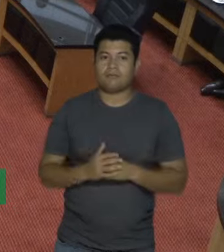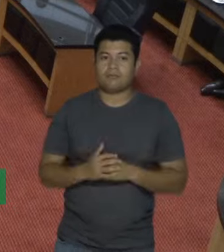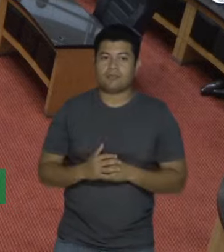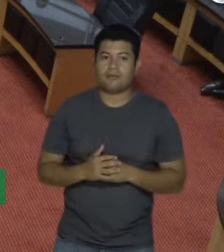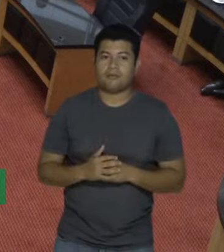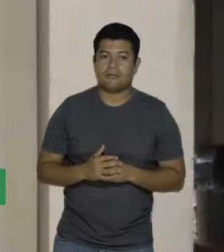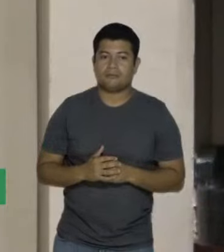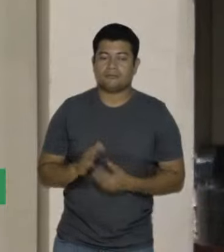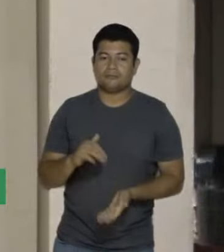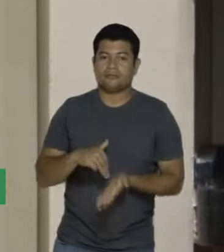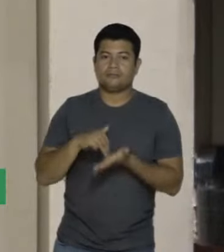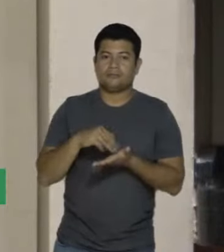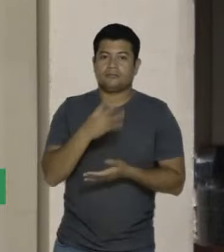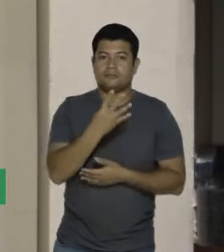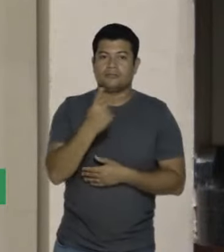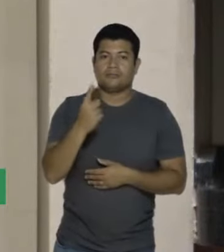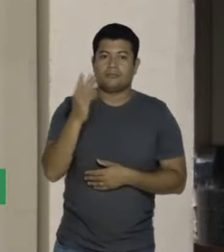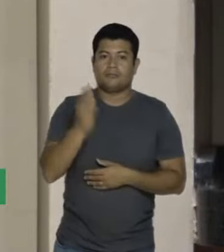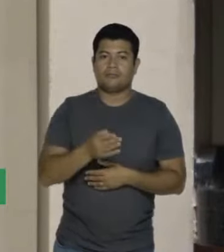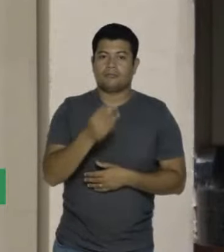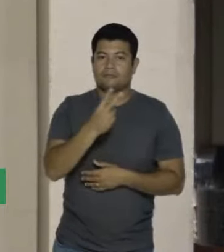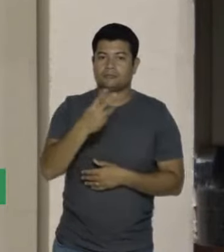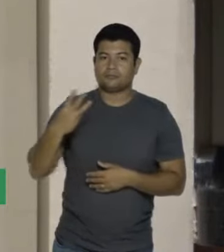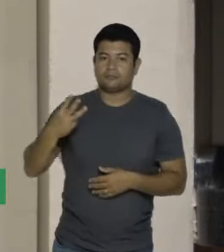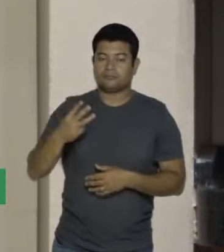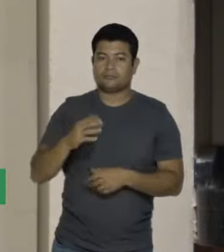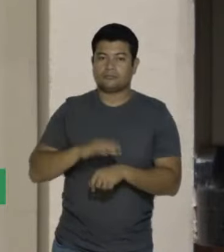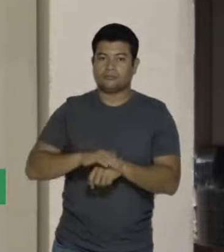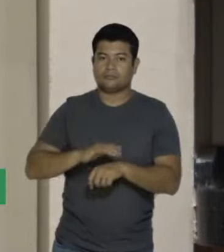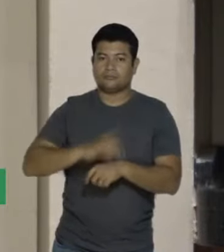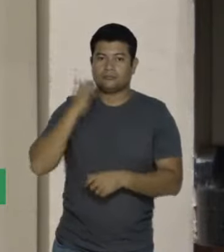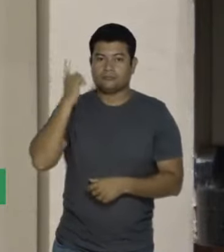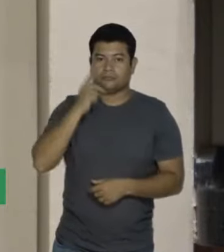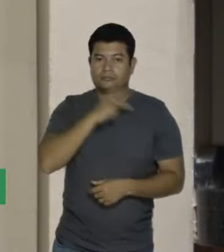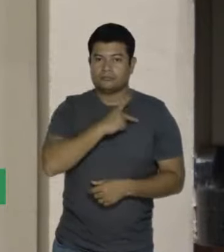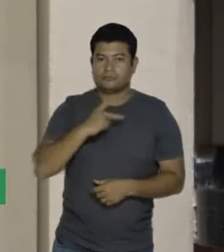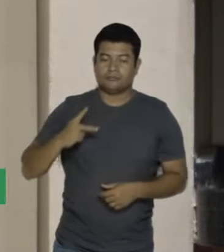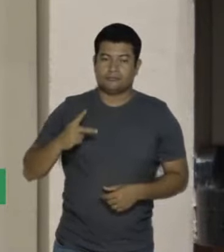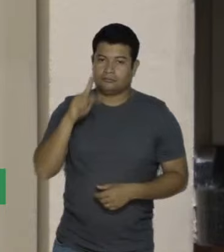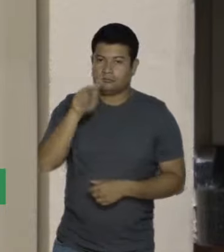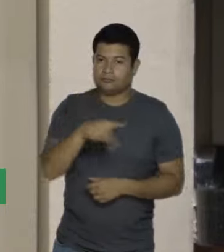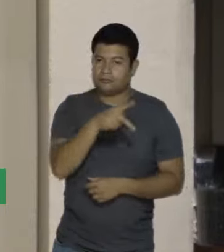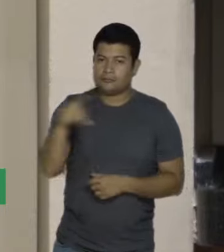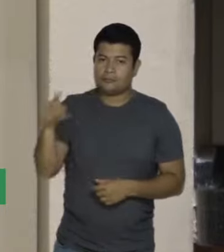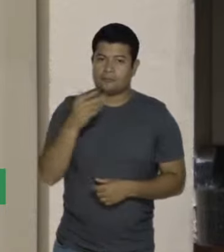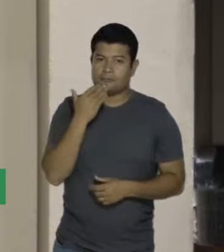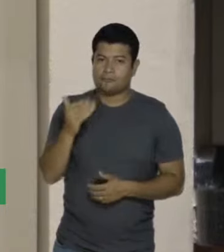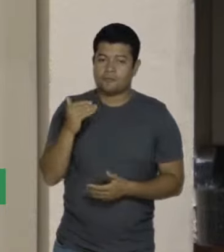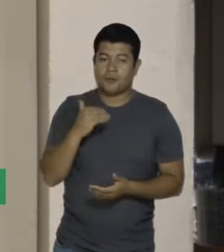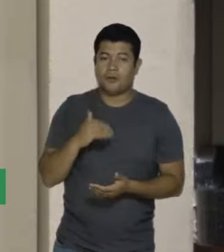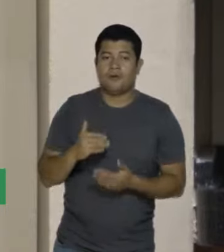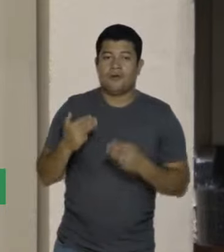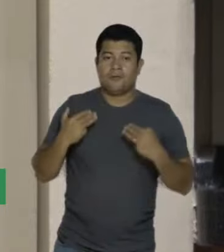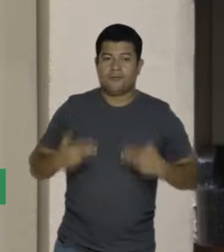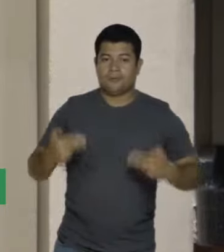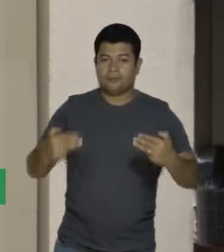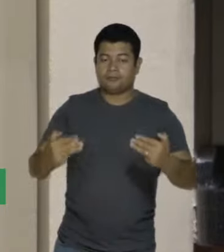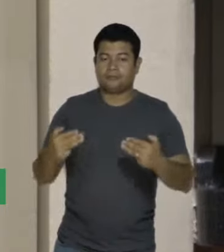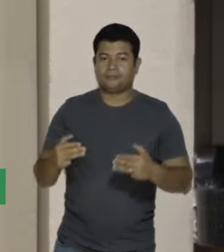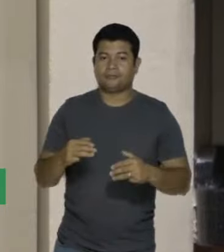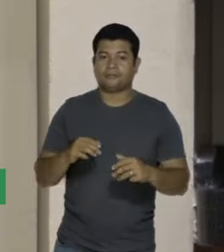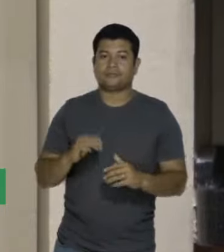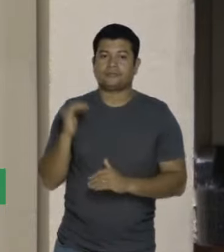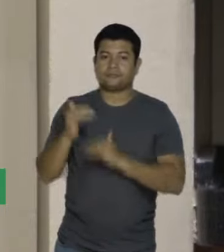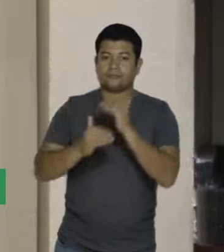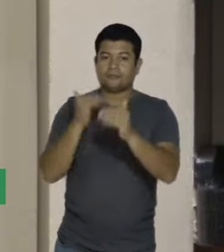Moção 41 2023 autoria Deputado Padre Pedro Baldo Sera manifestando apelo ao Ministro do Desenvolvimento Agrário e